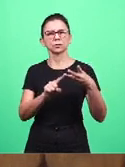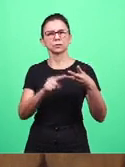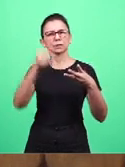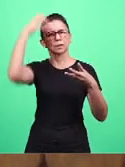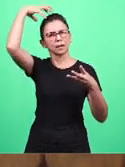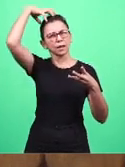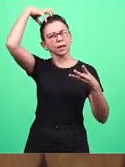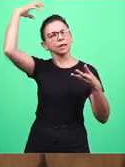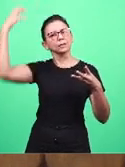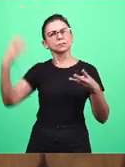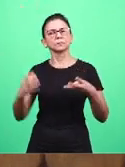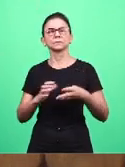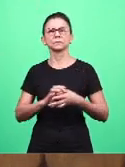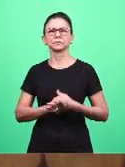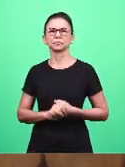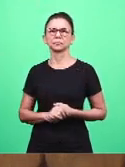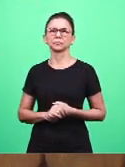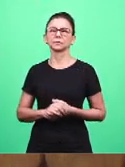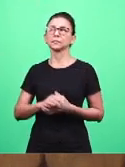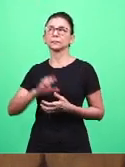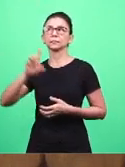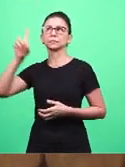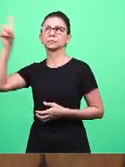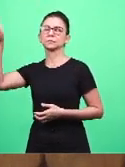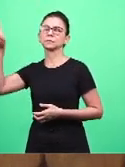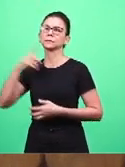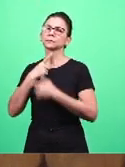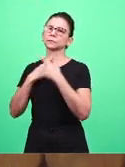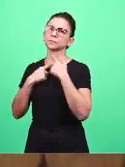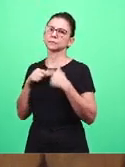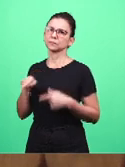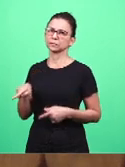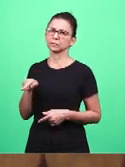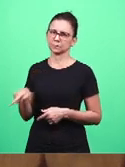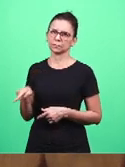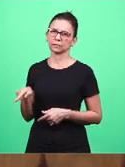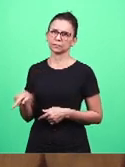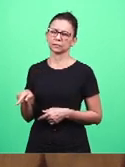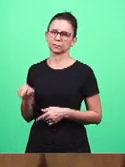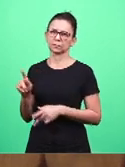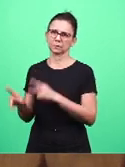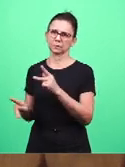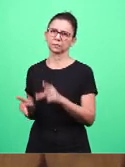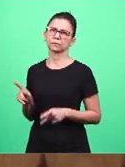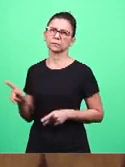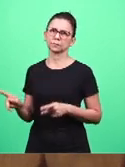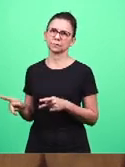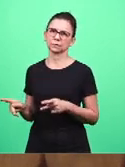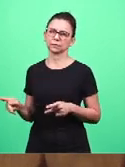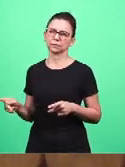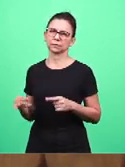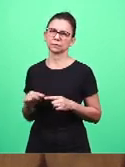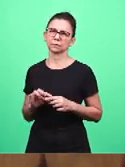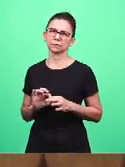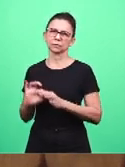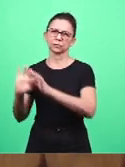a religião, a moral, a política, o governo, tudo